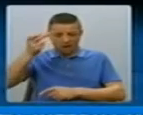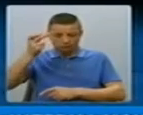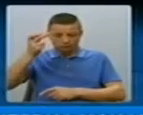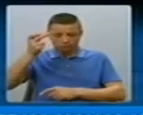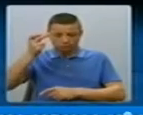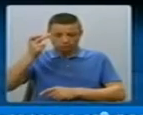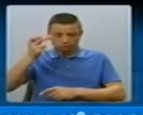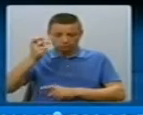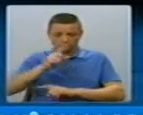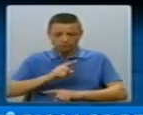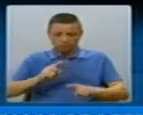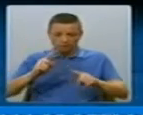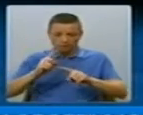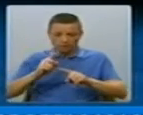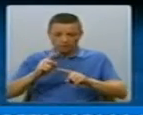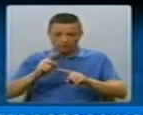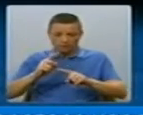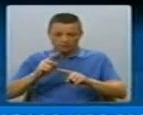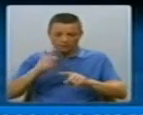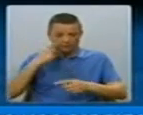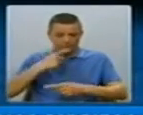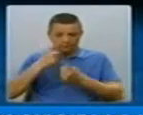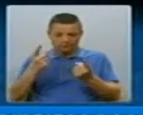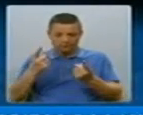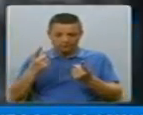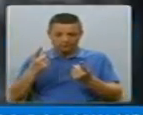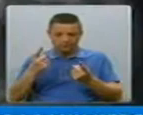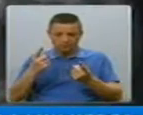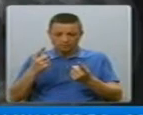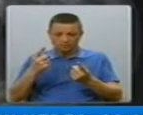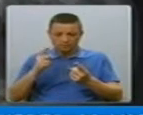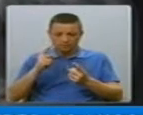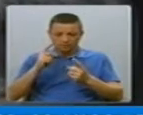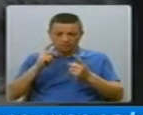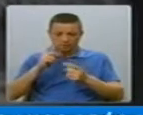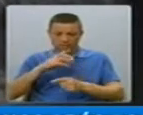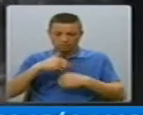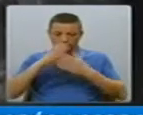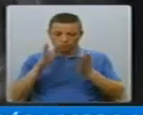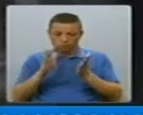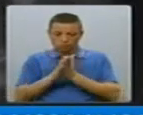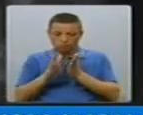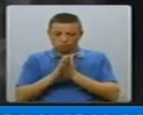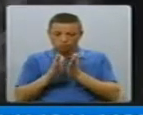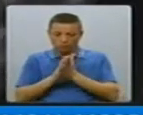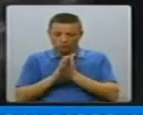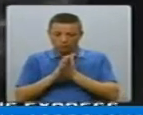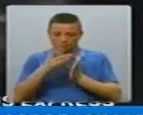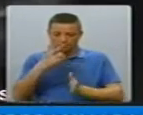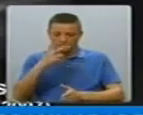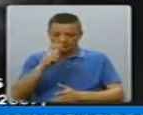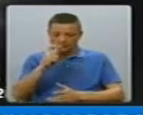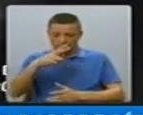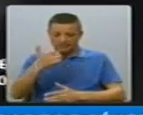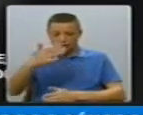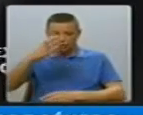Y. É uma grande mancha que cobre praticamente todo o disco de Vênus, que nós estamos a ver aqui nestas imagens,